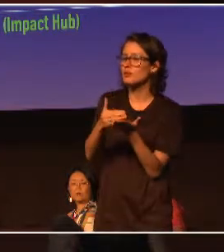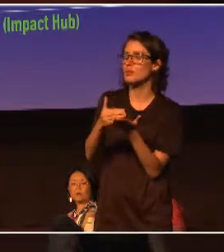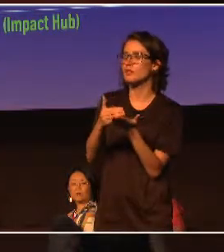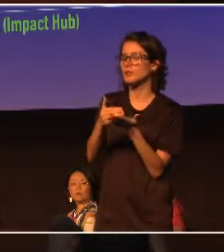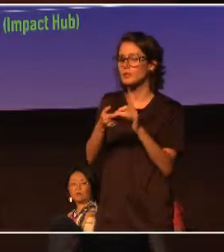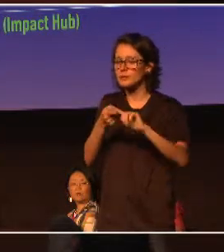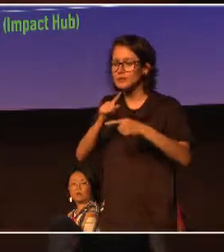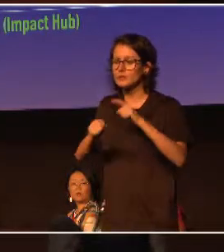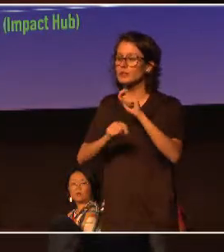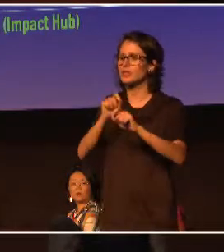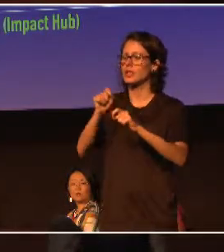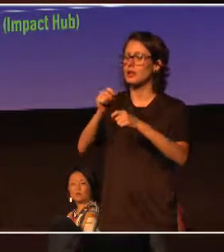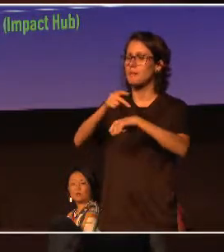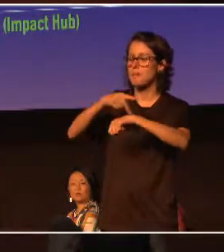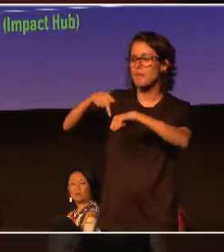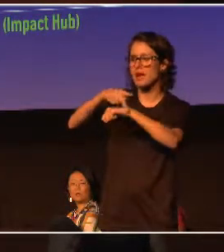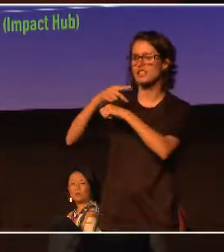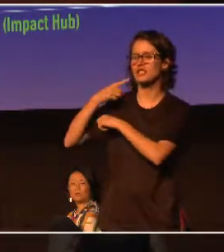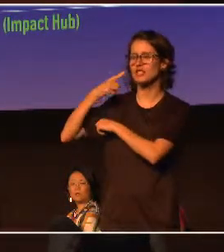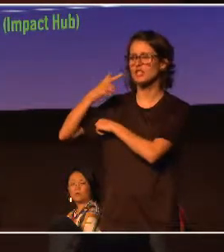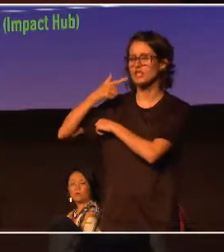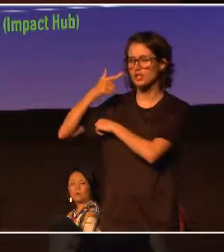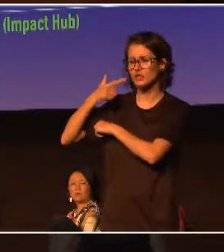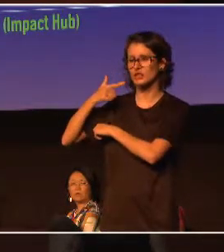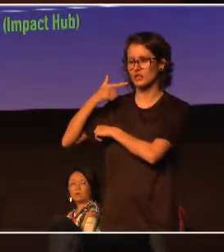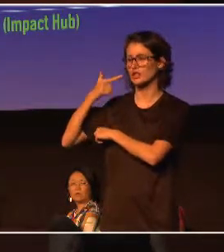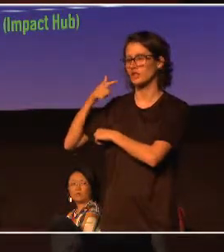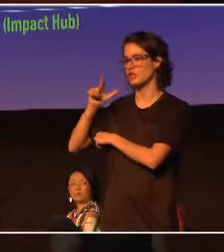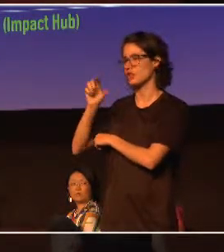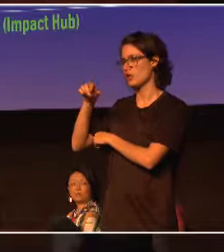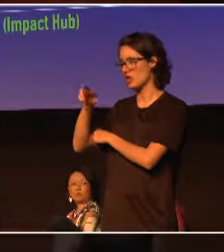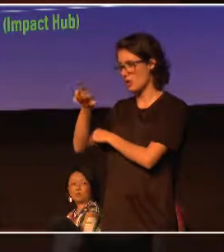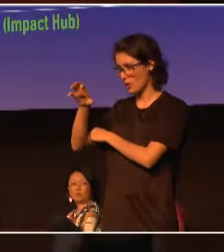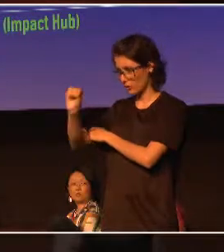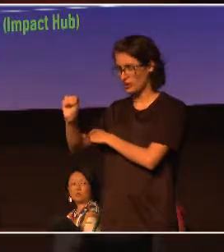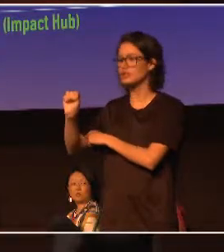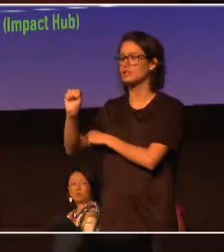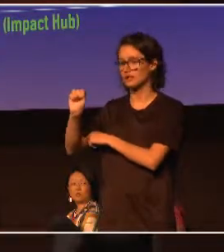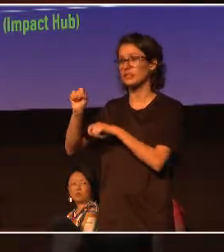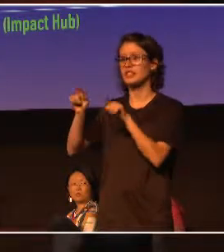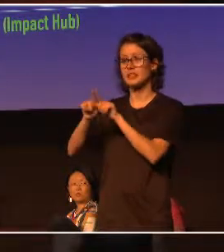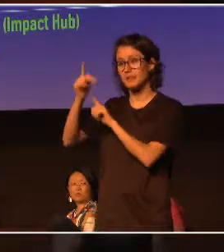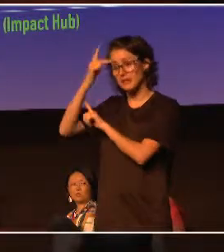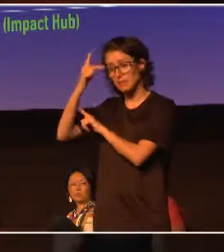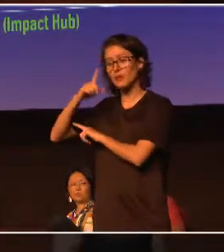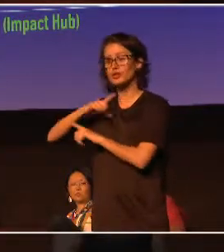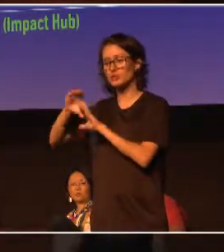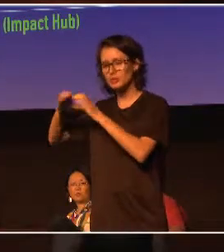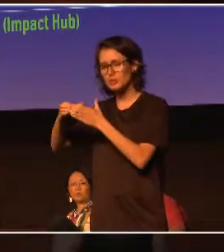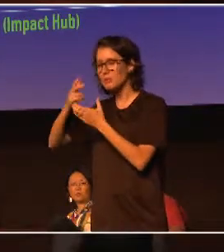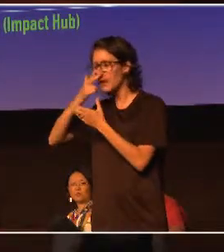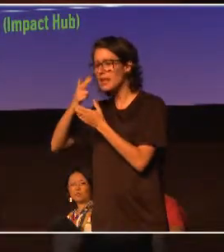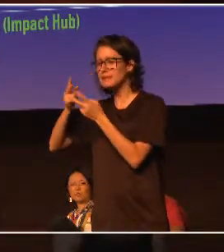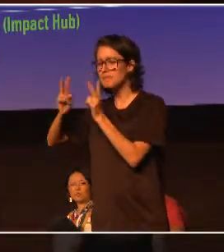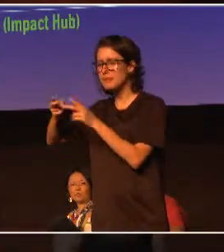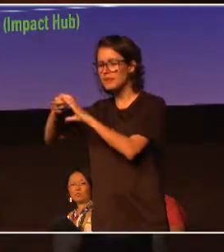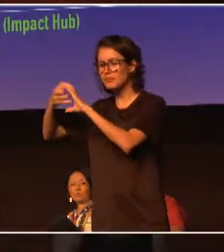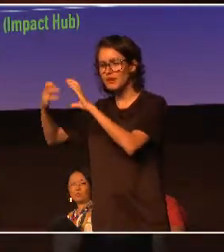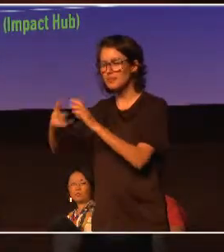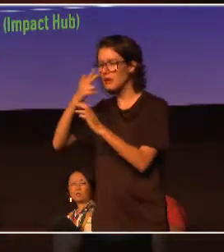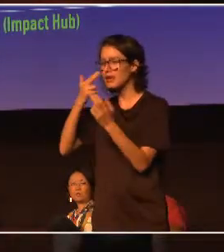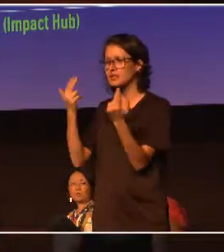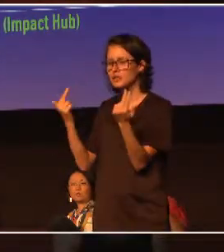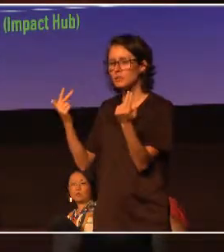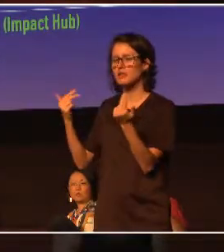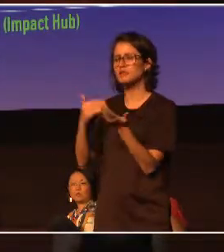Londres. E também, em paralelo, tinha um grupo em São Paulo emergindo com as mesmas características, né? E a gente